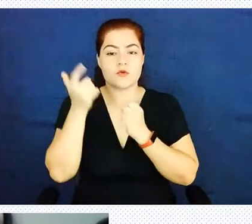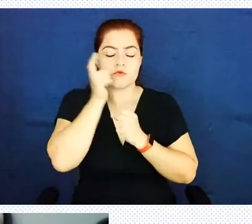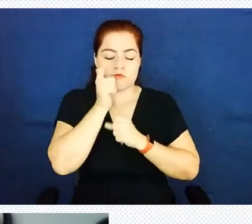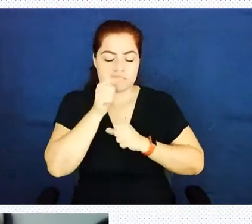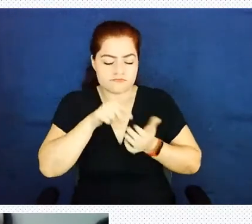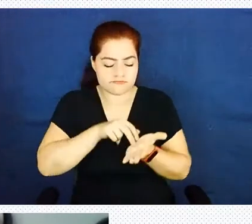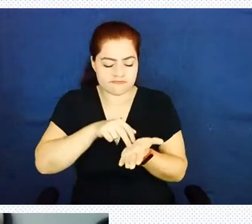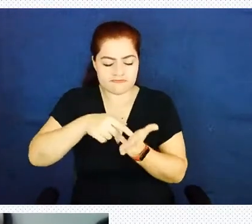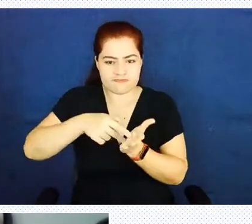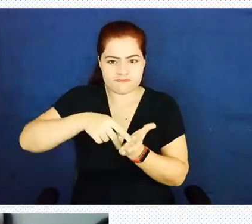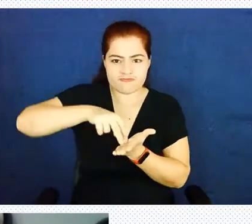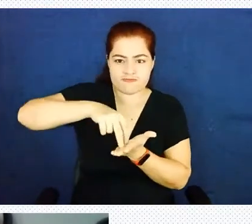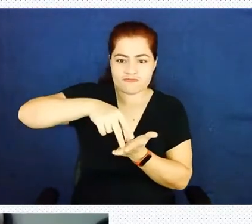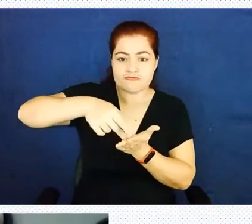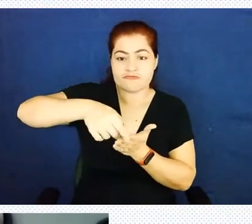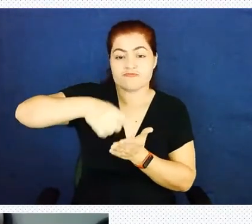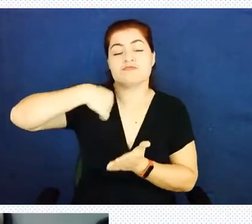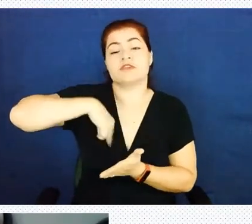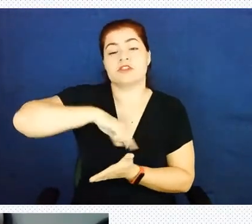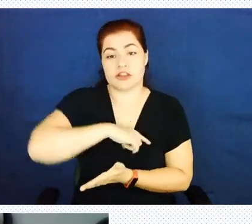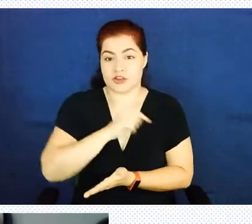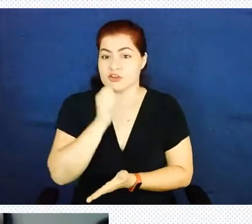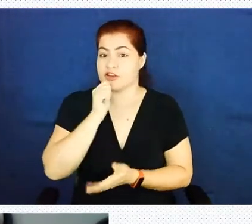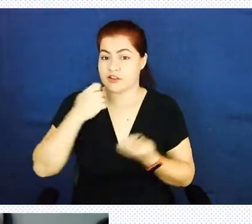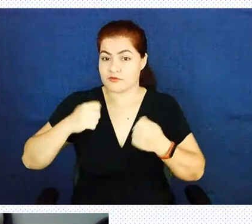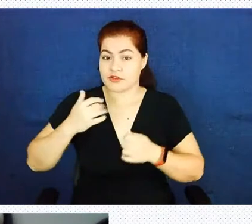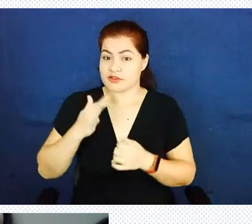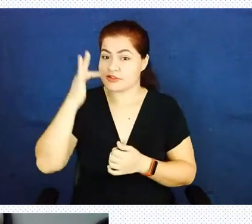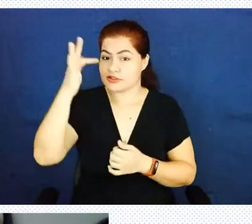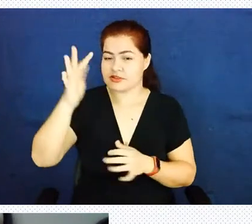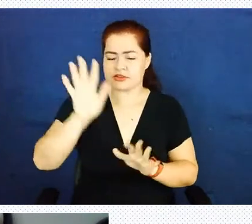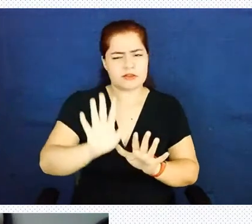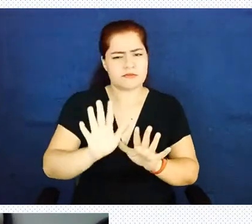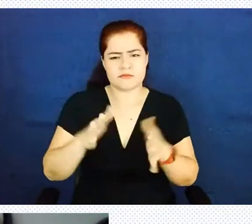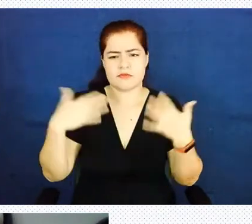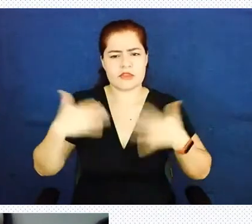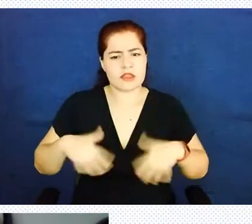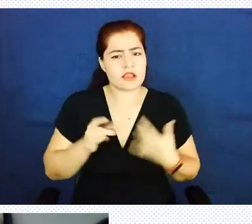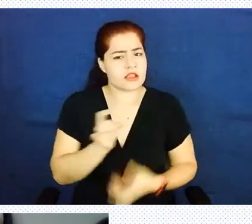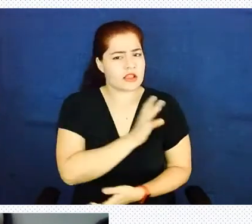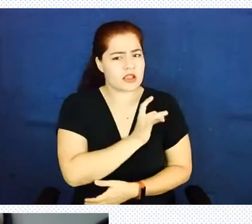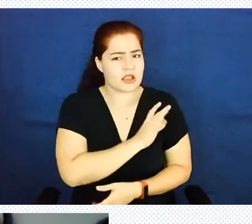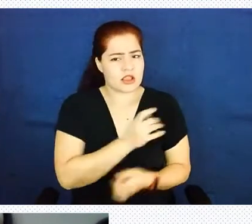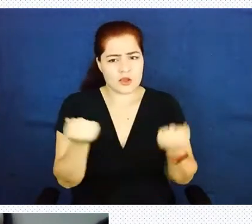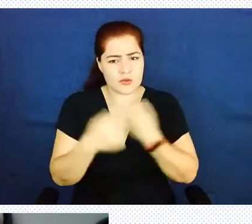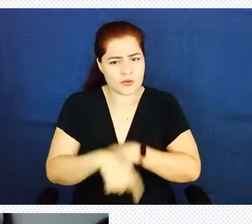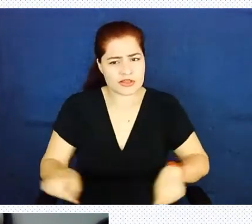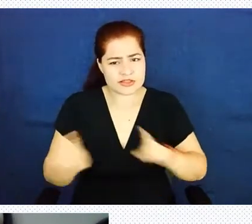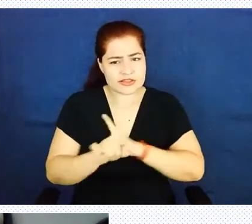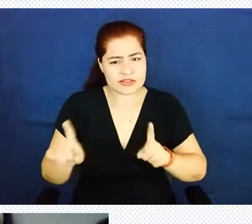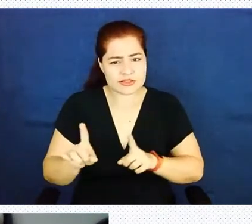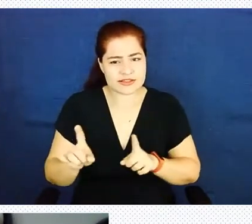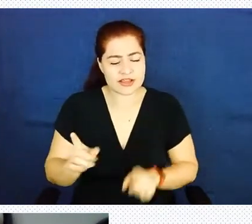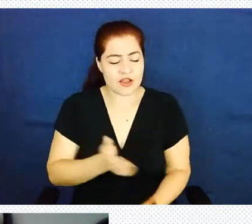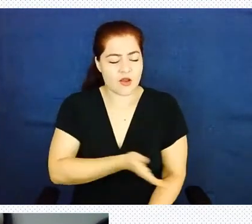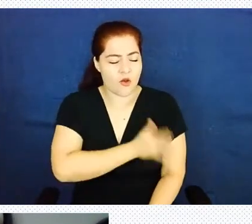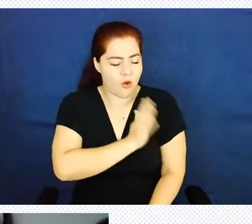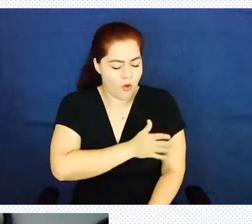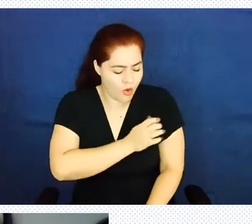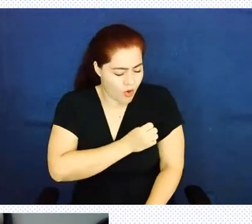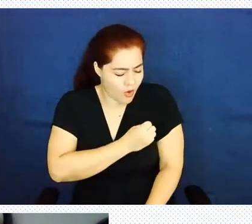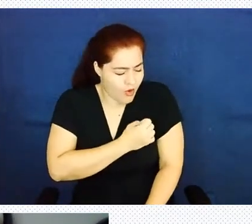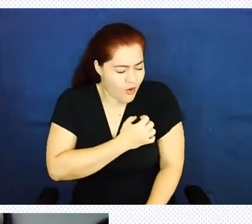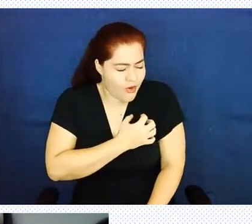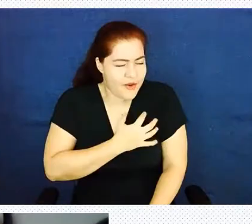nos aguarda. Então, Glodete, que nós não tenhamos medo, não é? Encher o coração de amor e de boa